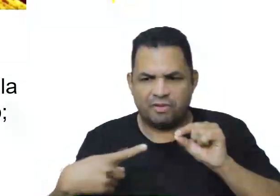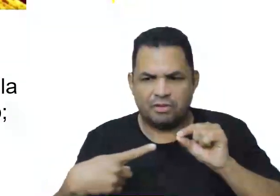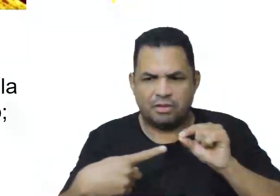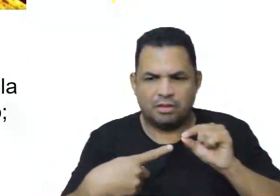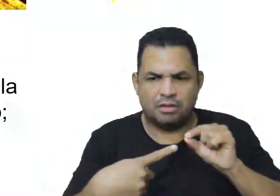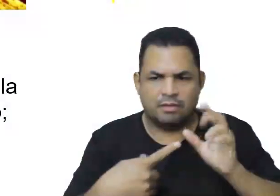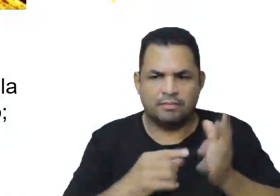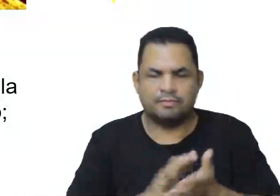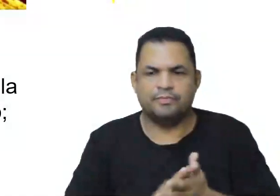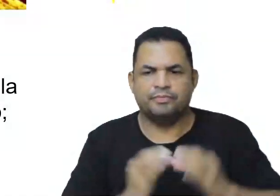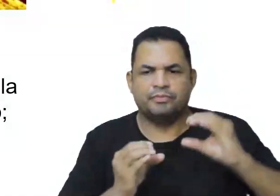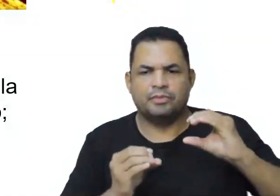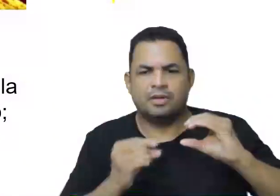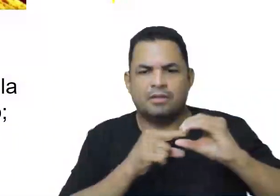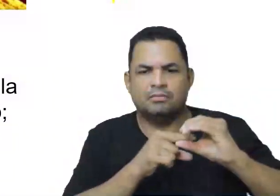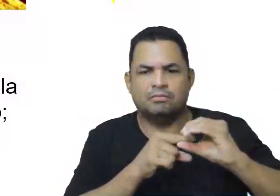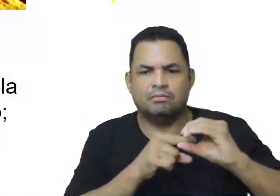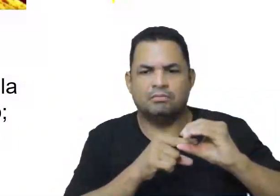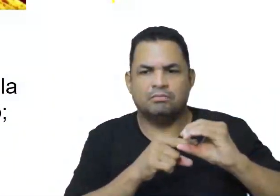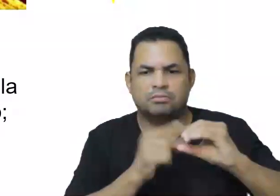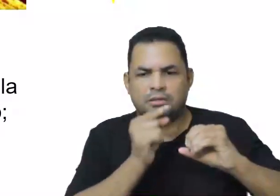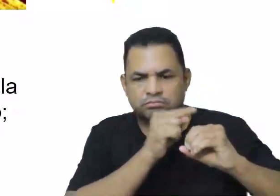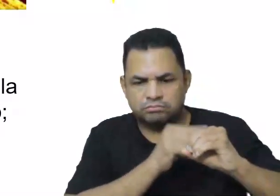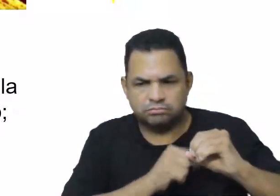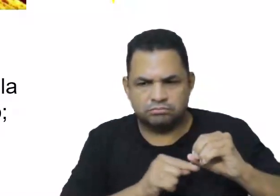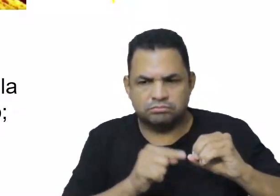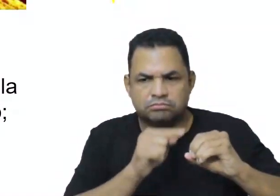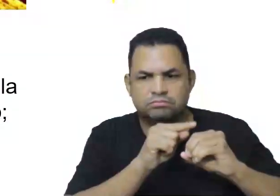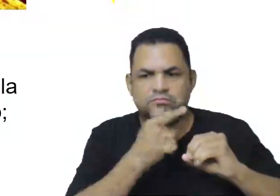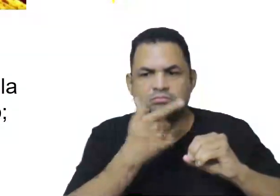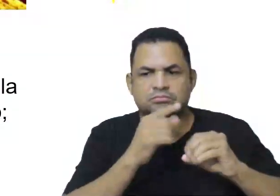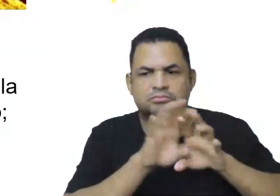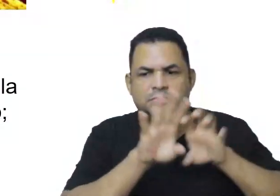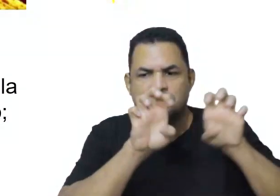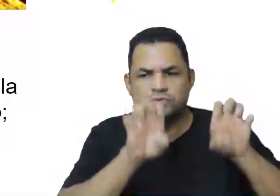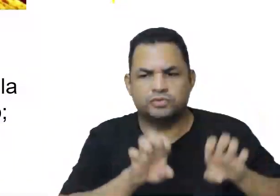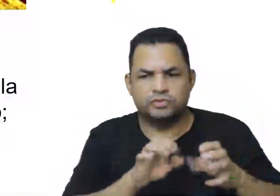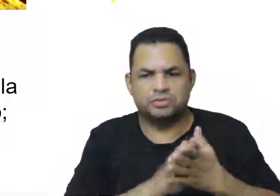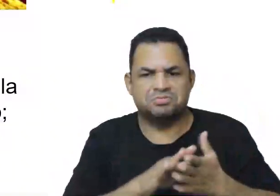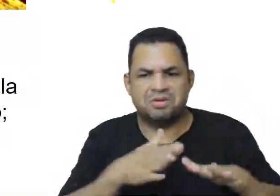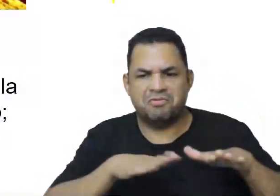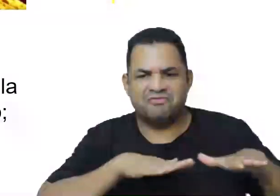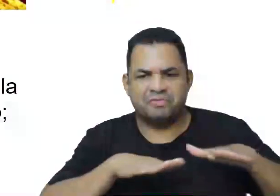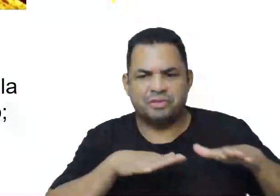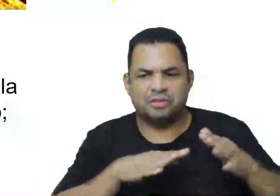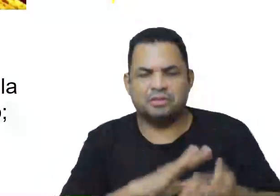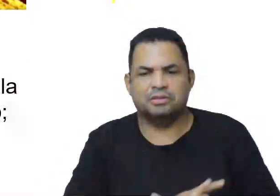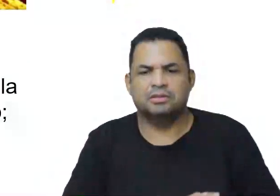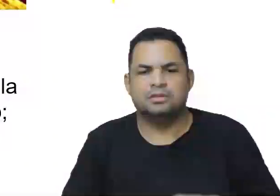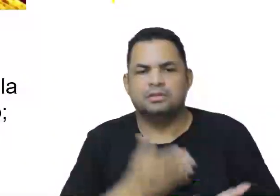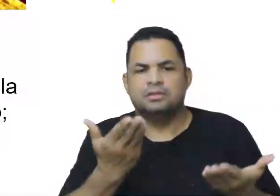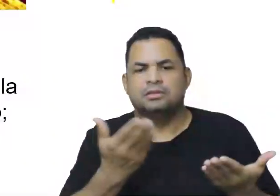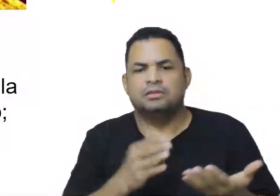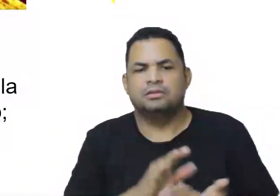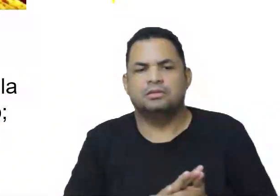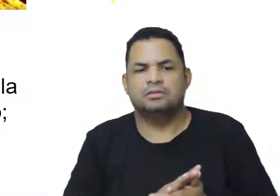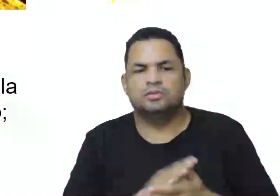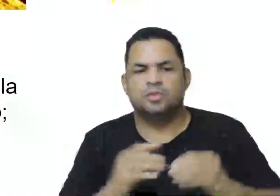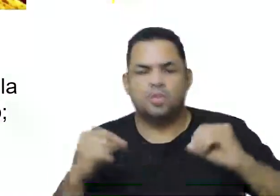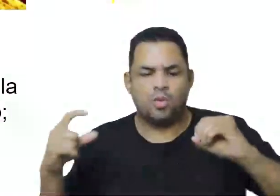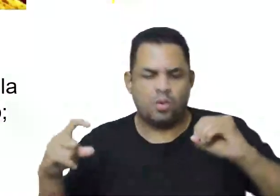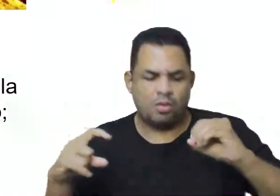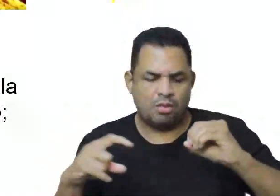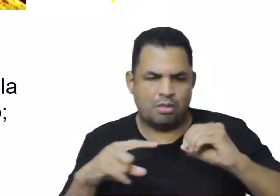o óvulo, ele é redondinho, sem estrutura locomotora. Então, o espermatozoide vai ao encontro do